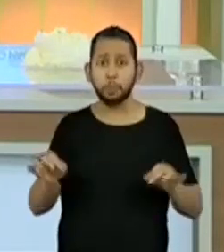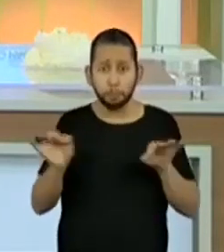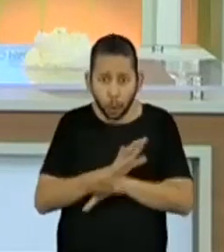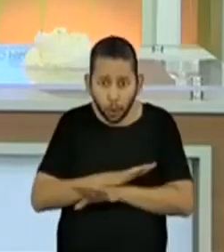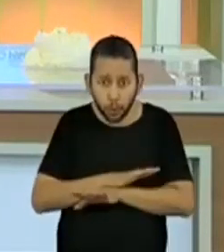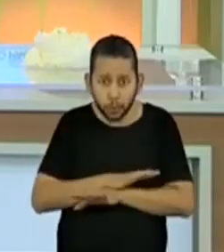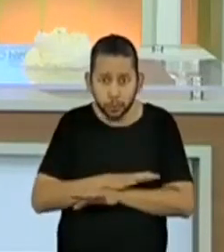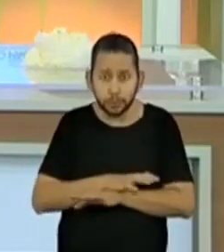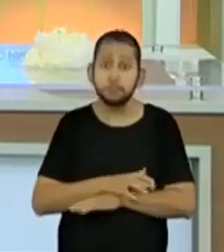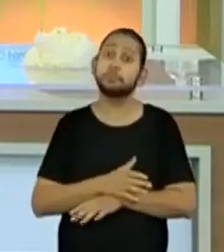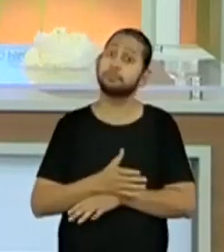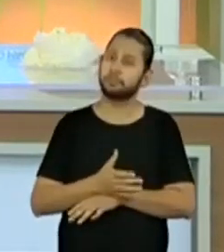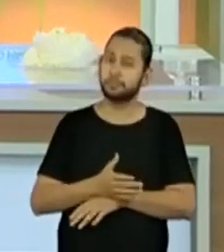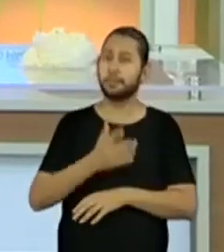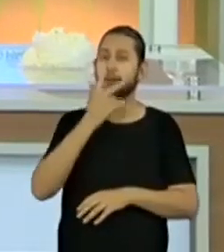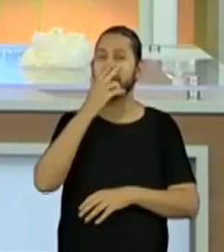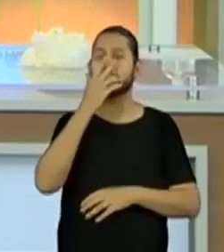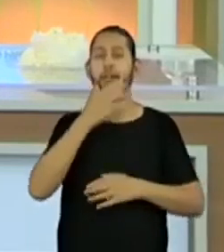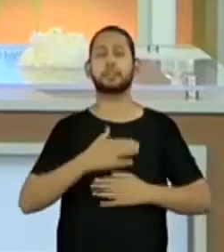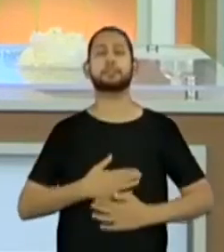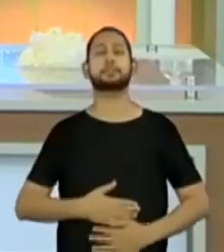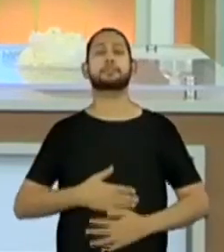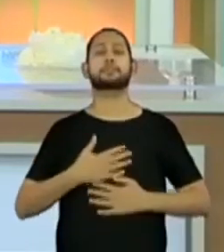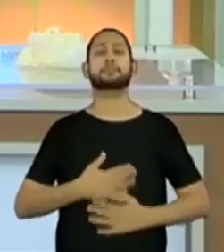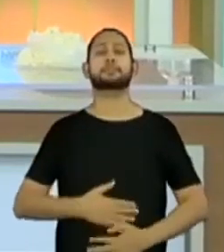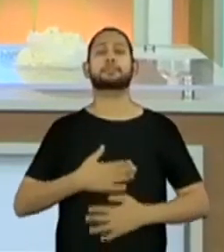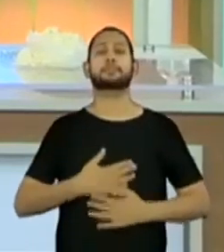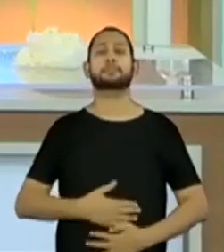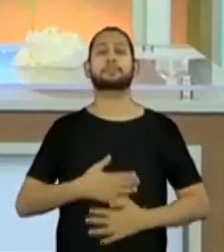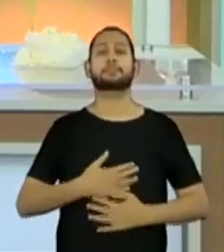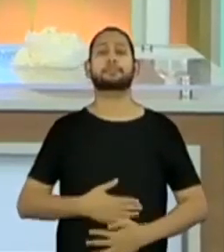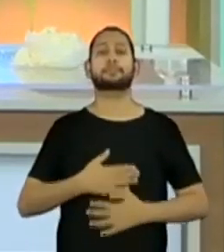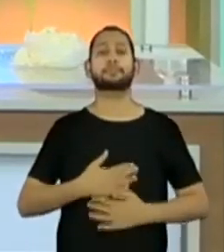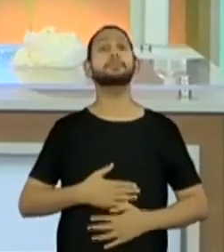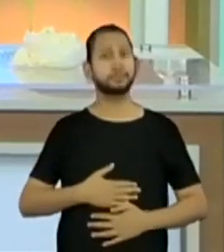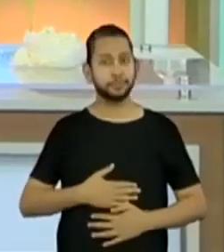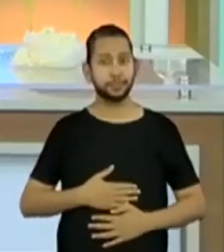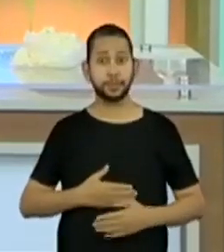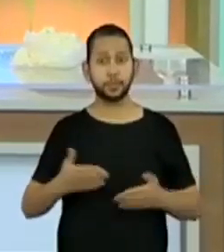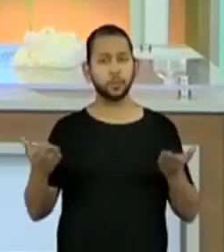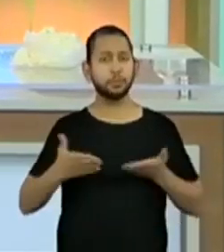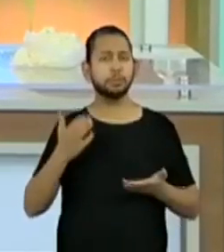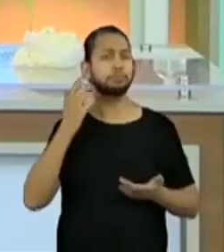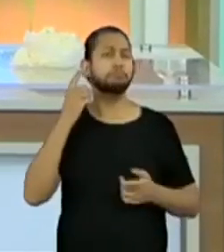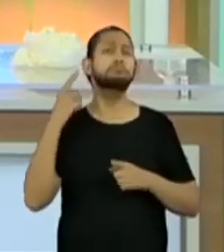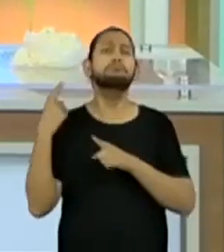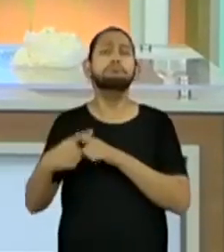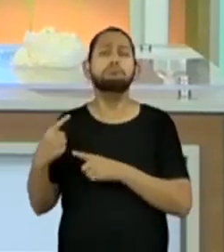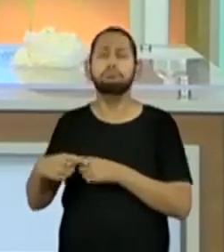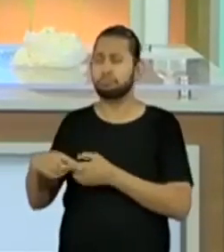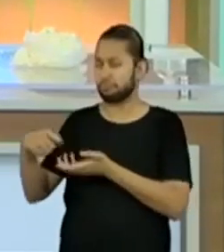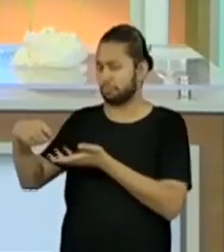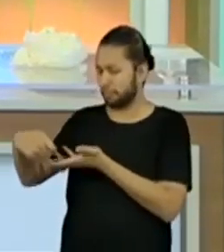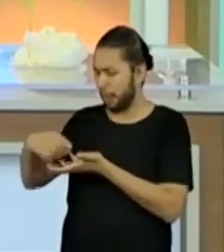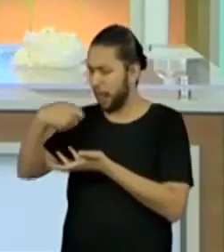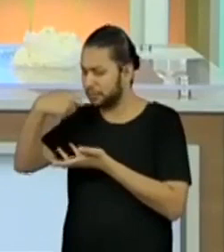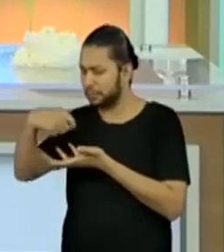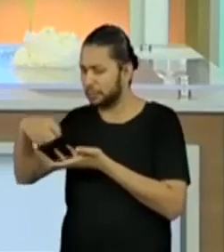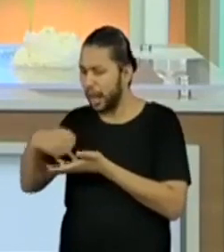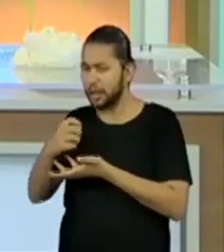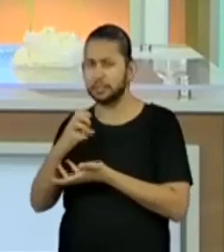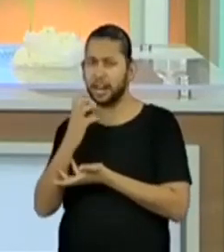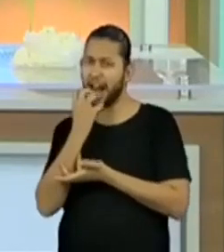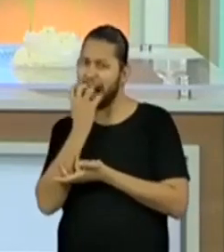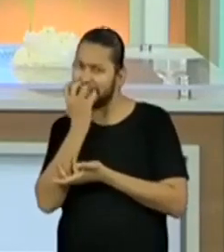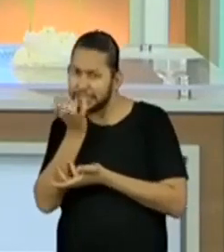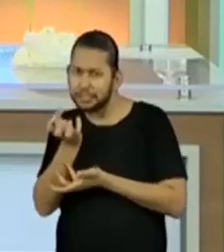hoje, deve estar aí satisfeito, não é mesmo? E vamos começar a entender por que nós nos alimentamos, qual